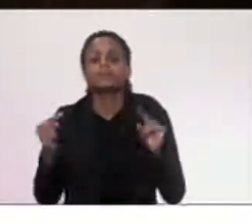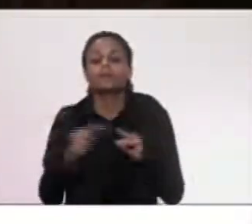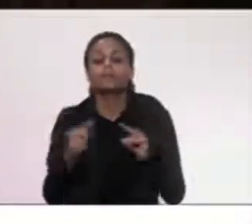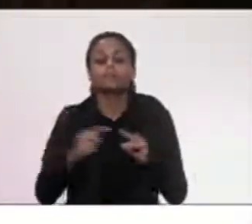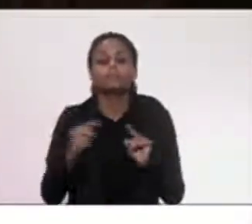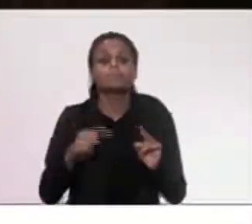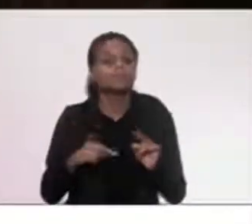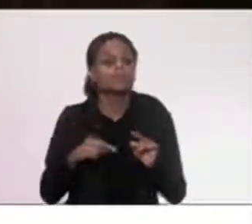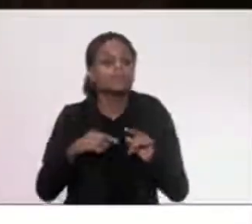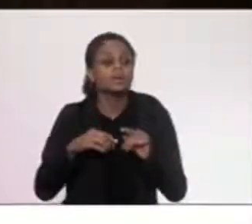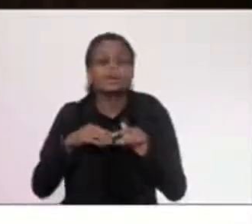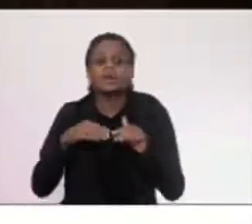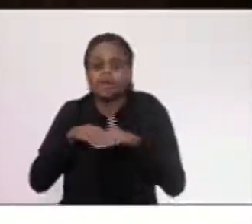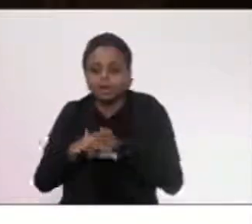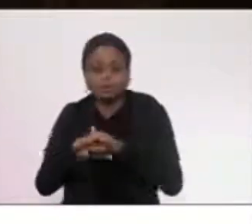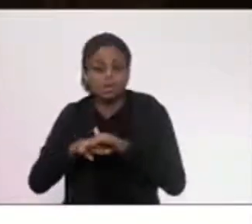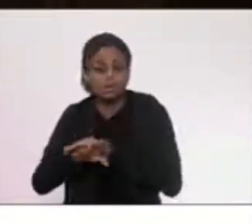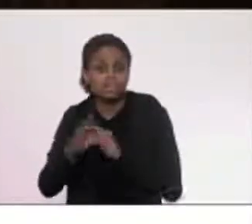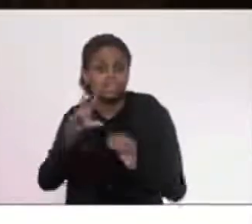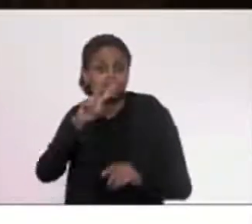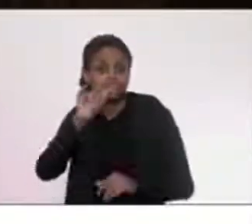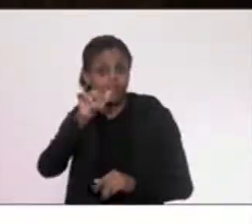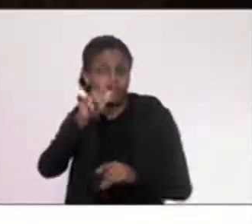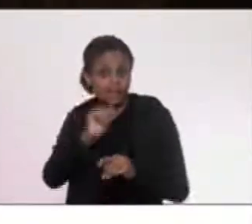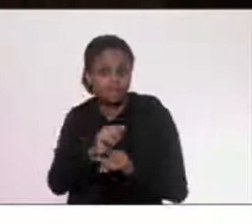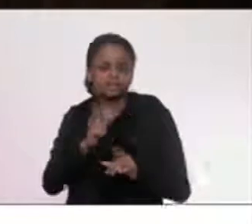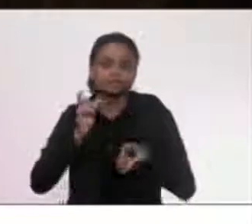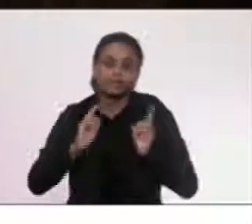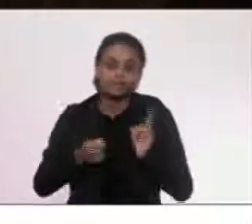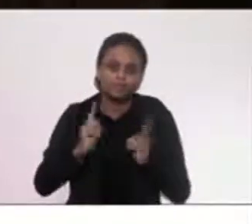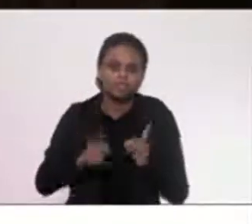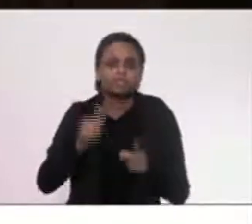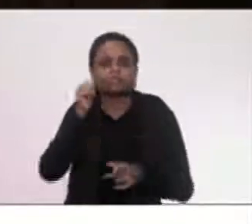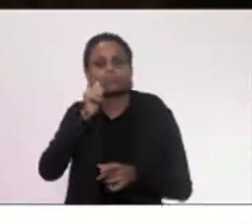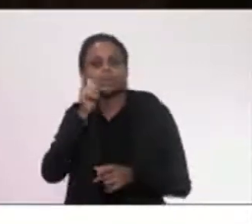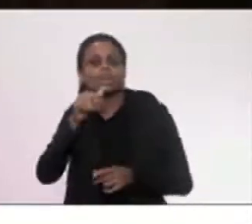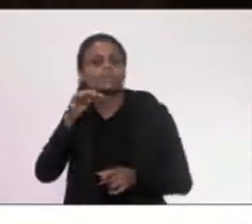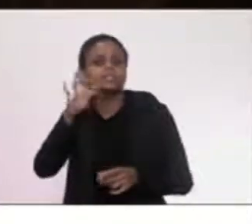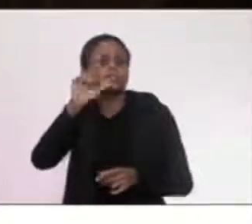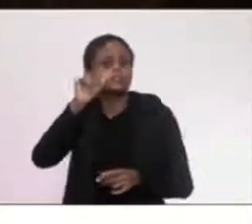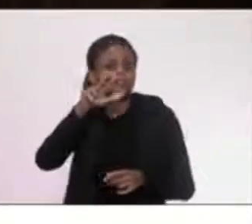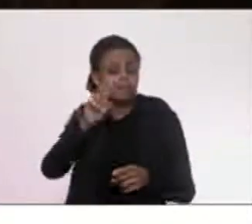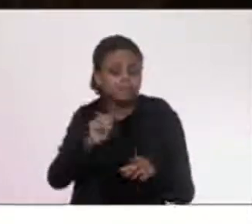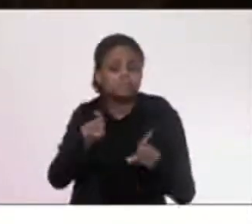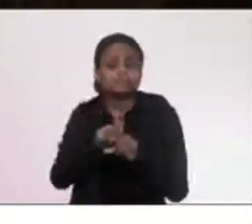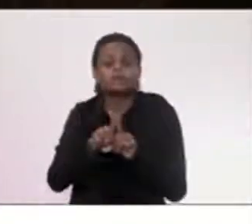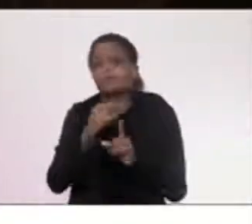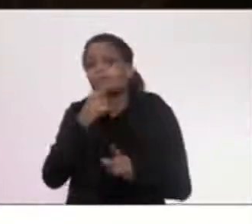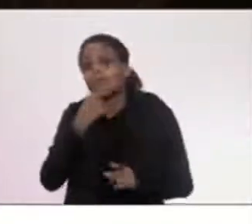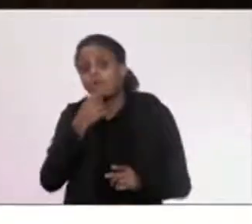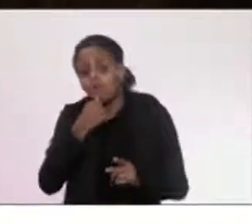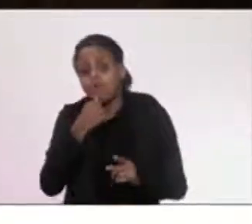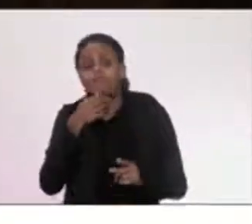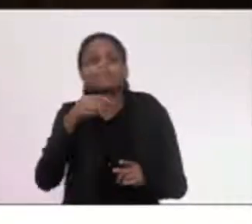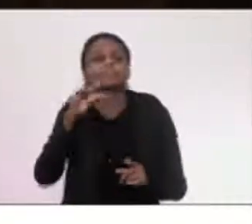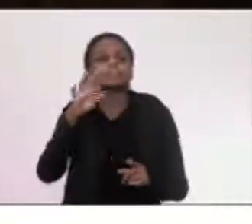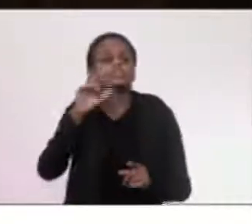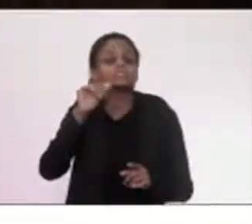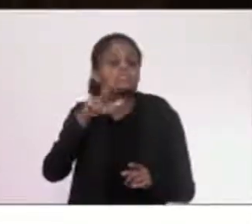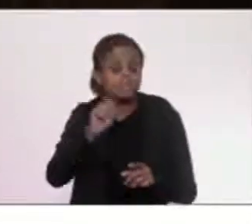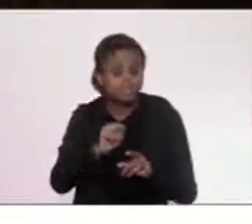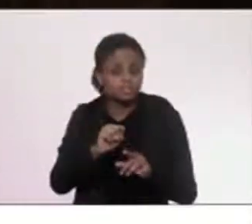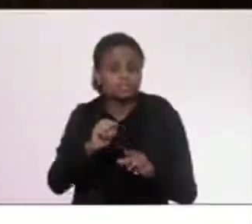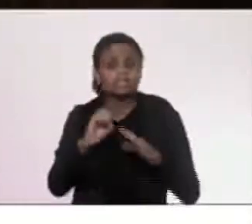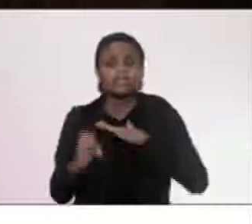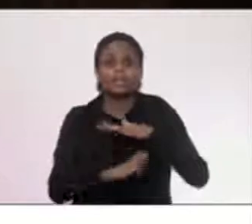sobre a reserva de vagas para travestis, mulheres transexuais e homens transexuais